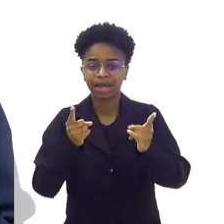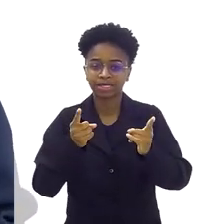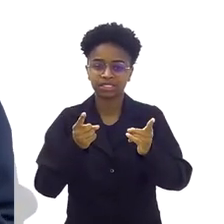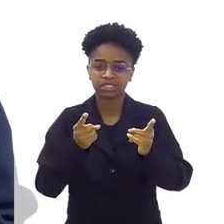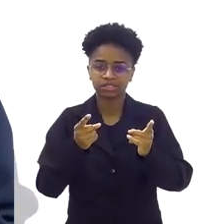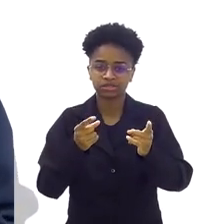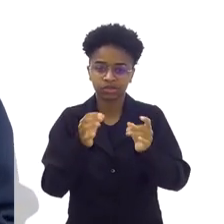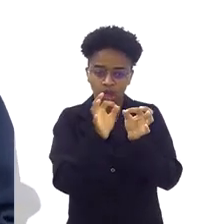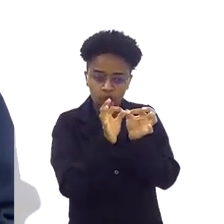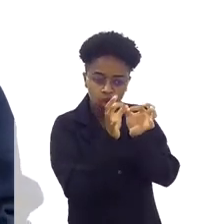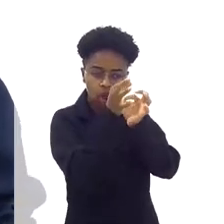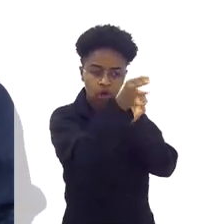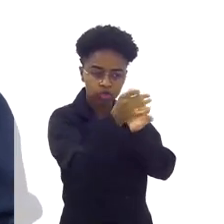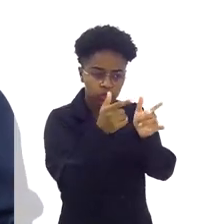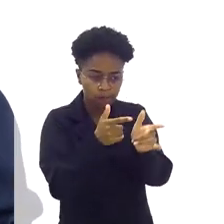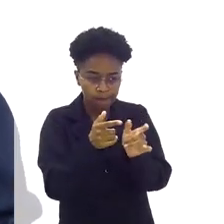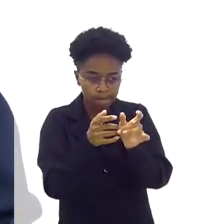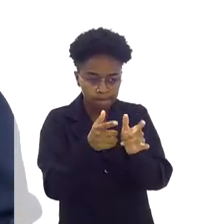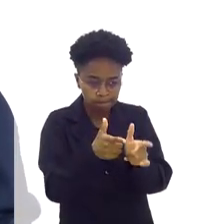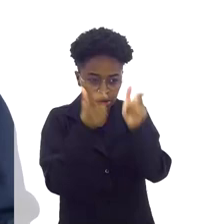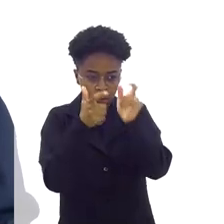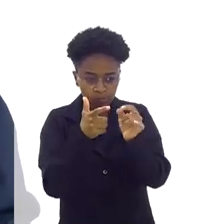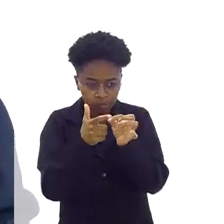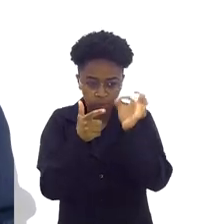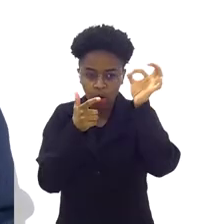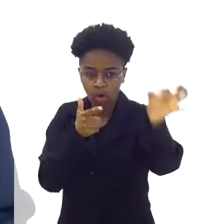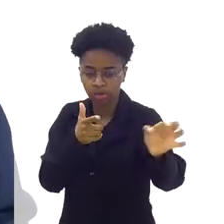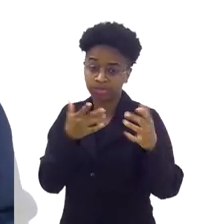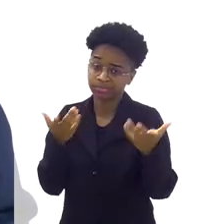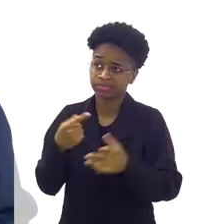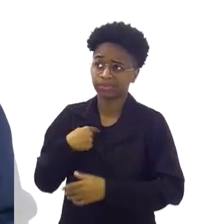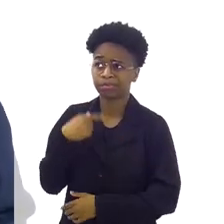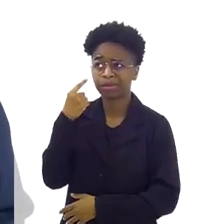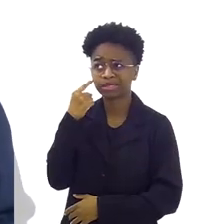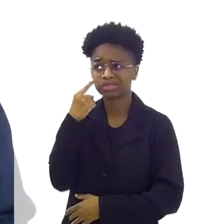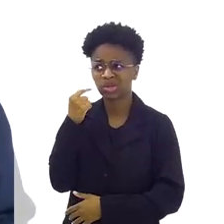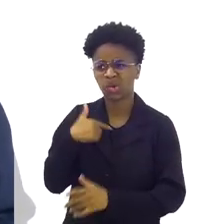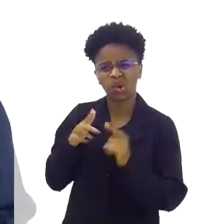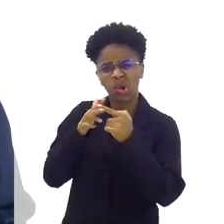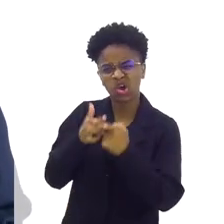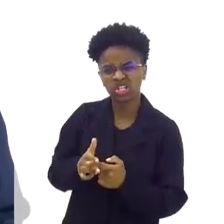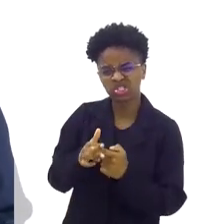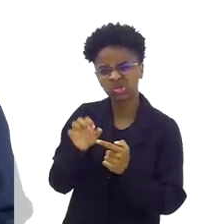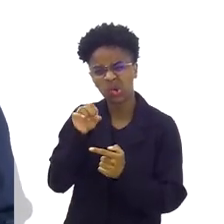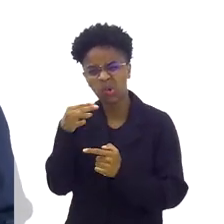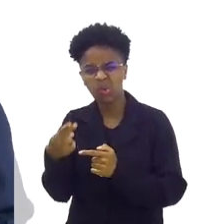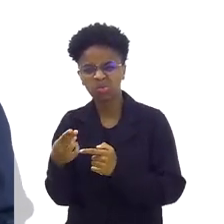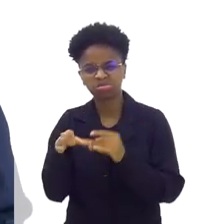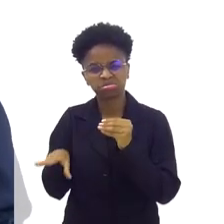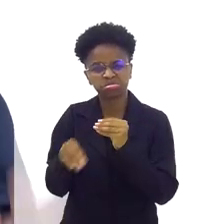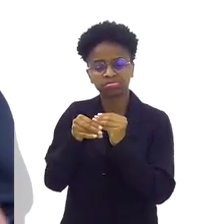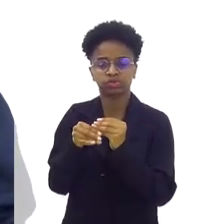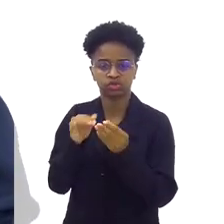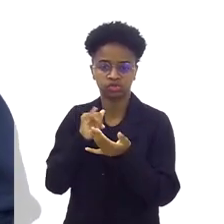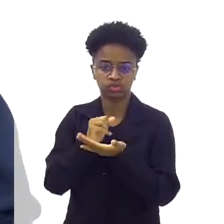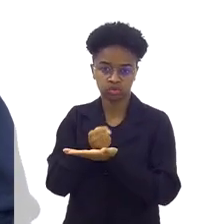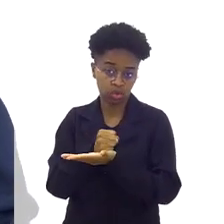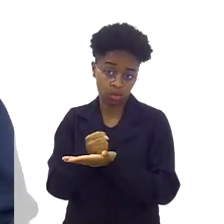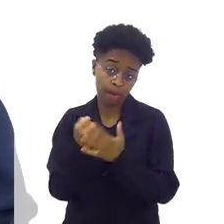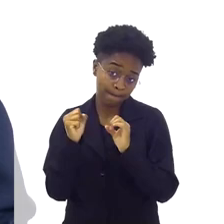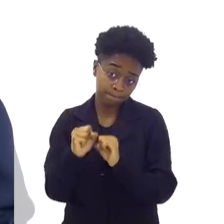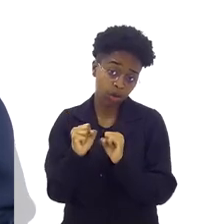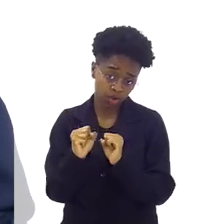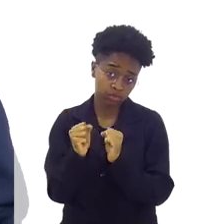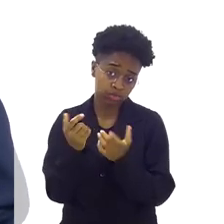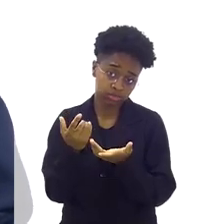a ficar mais longe, aí você se pergunta, pô, eu corrijo isso ou eu incorporo isso no